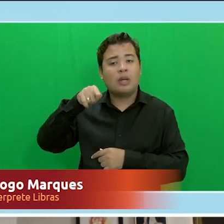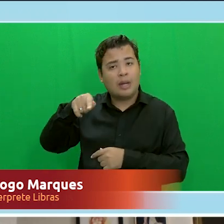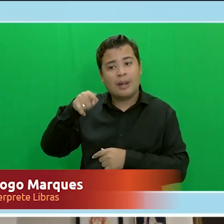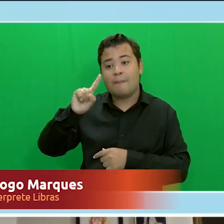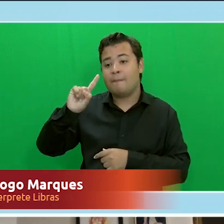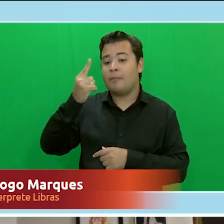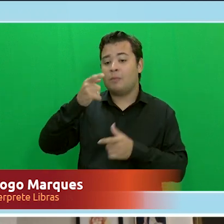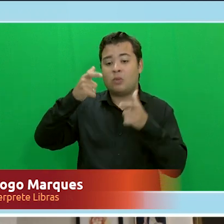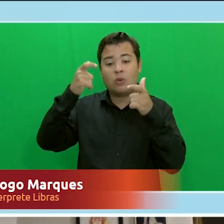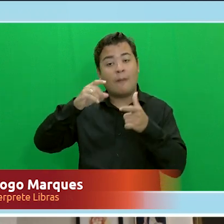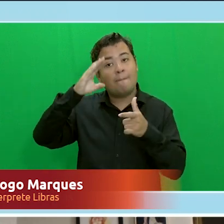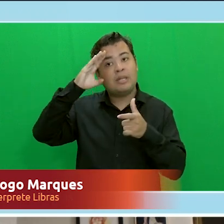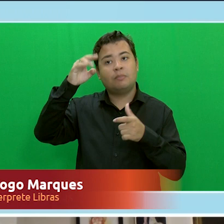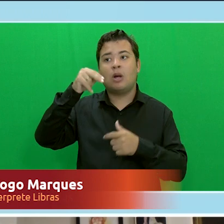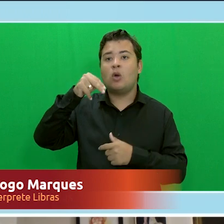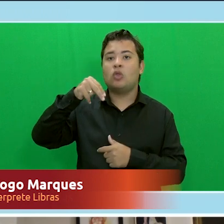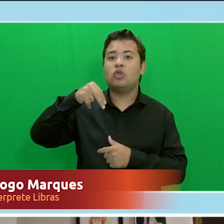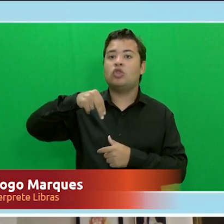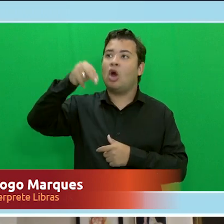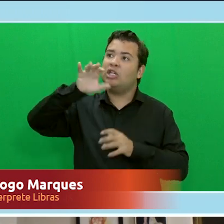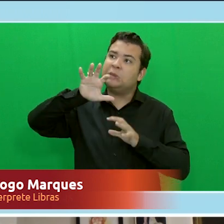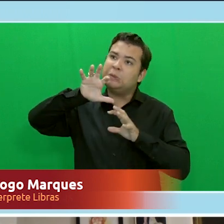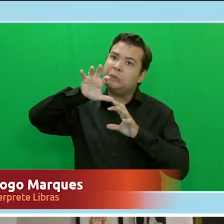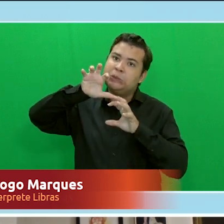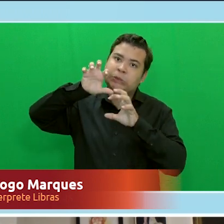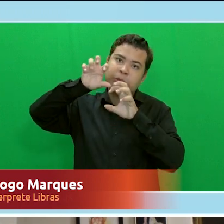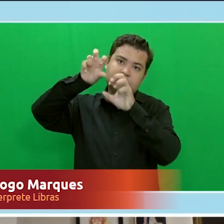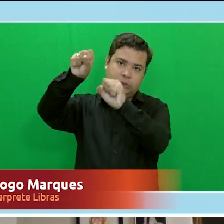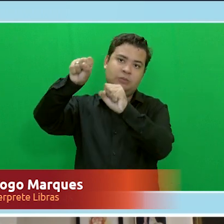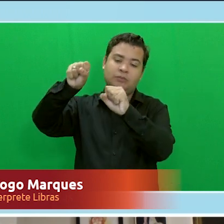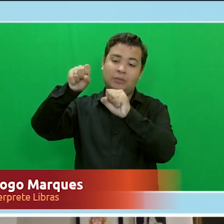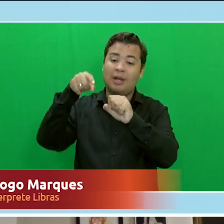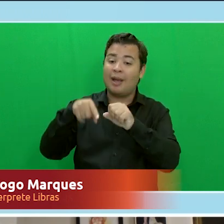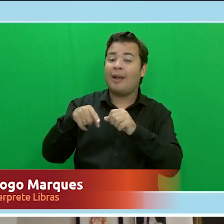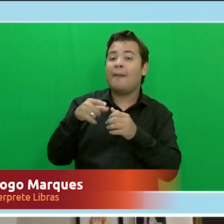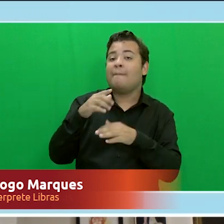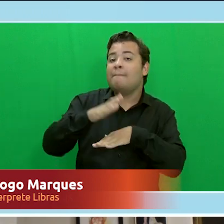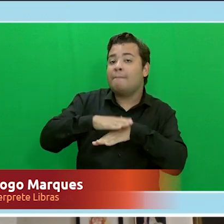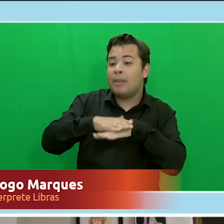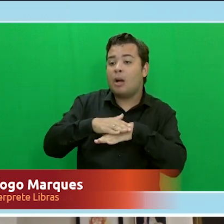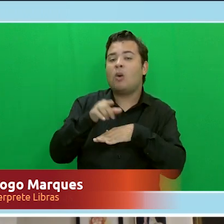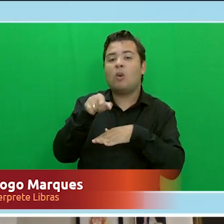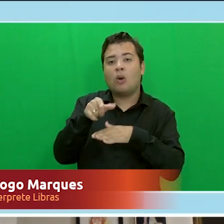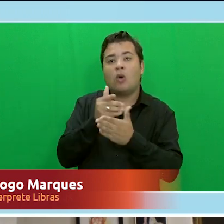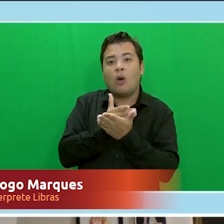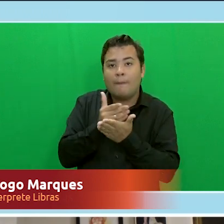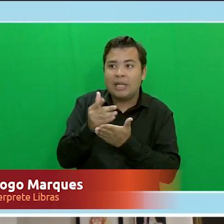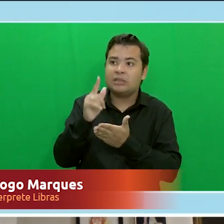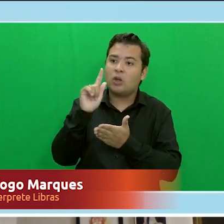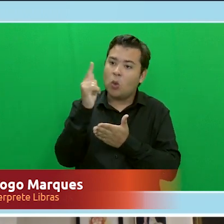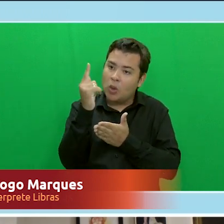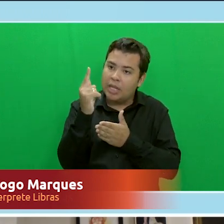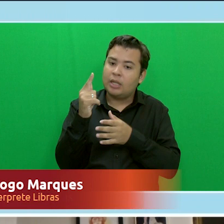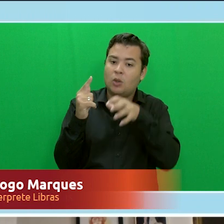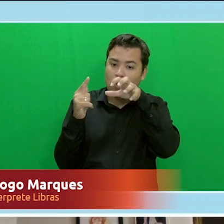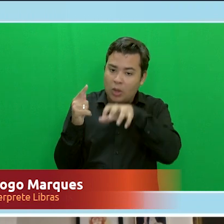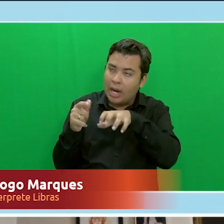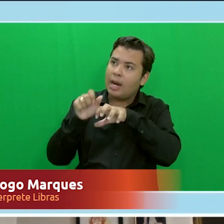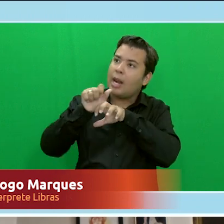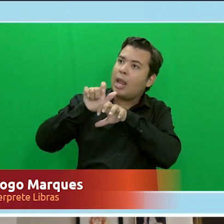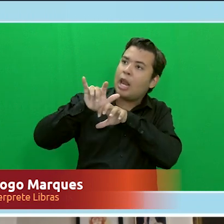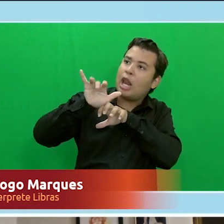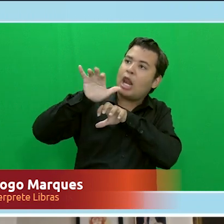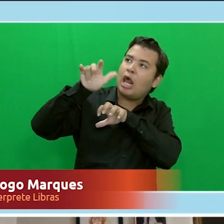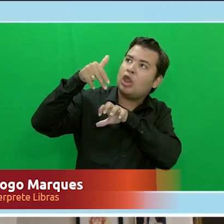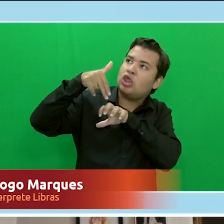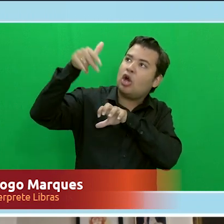para a ocupação de todo o norte, né? Então, a ideia da frente para o oeste